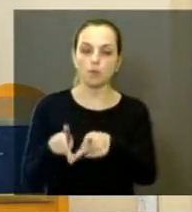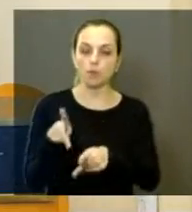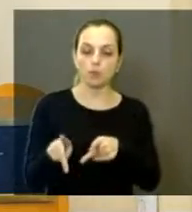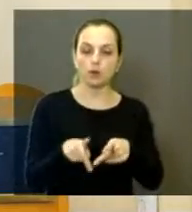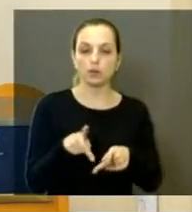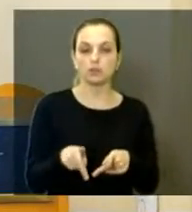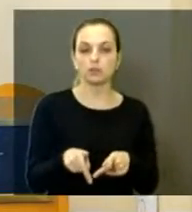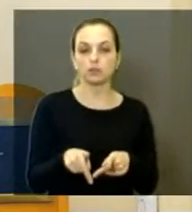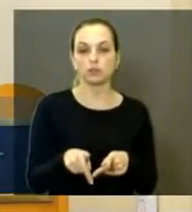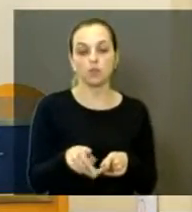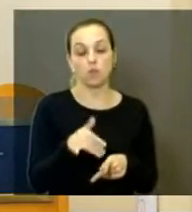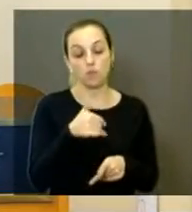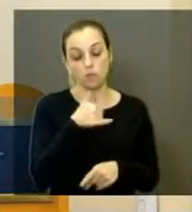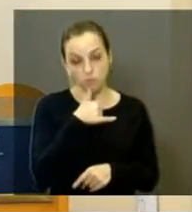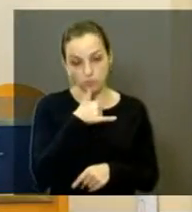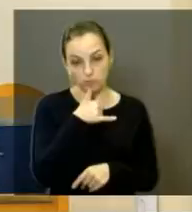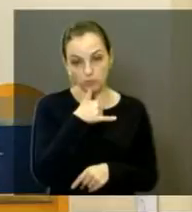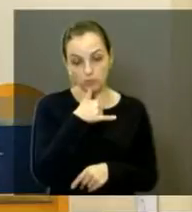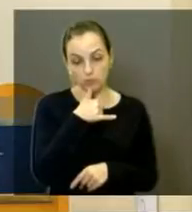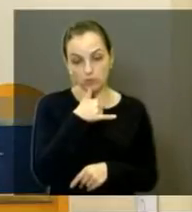Agora, infelizmente,